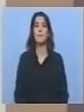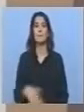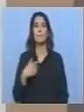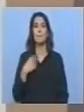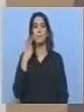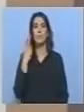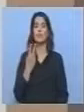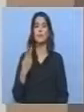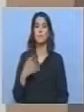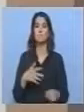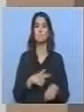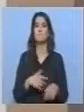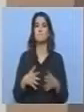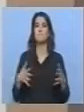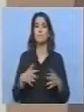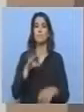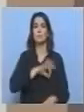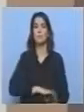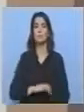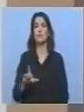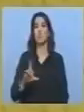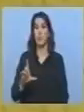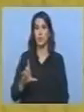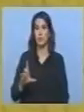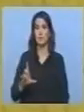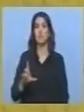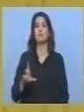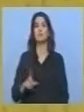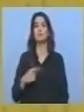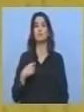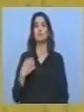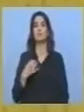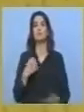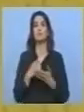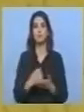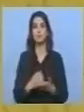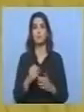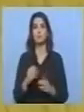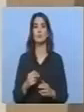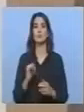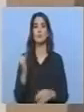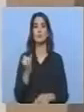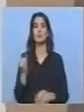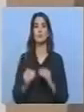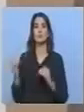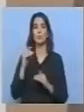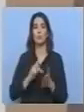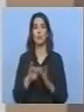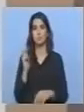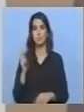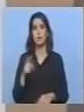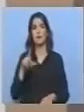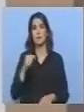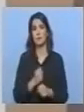Vivi a maior parte da minha vida profissional em Lisboa. Fui assistente do Instituto Superior Técnico durante muitos anos. Trabalhei na